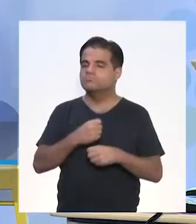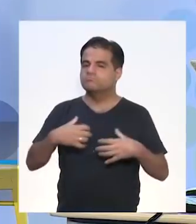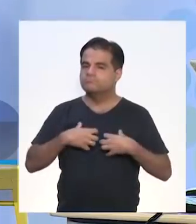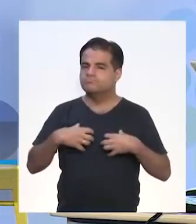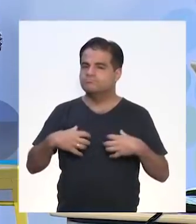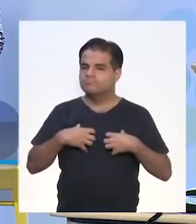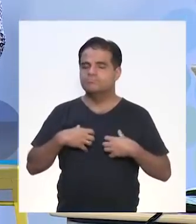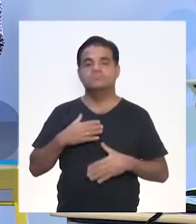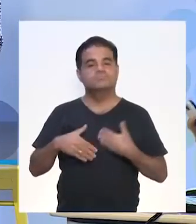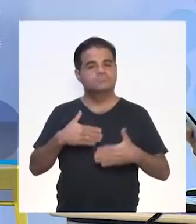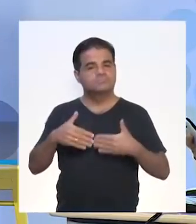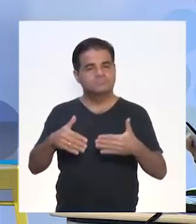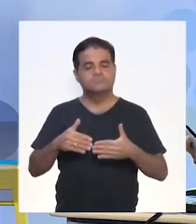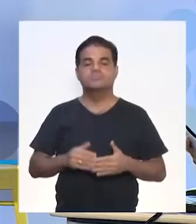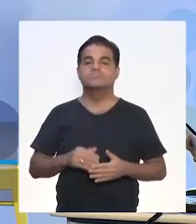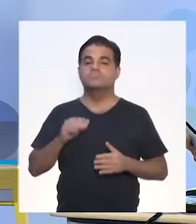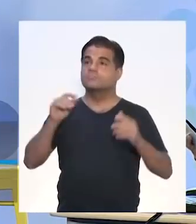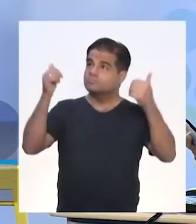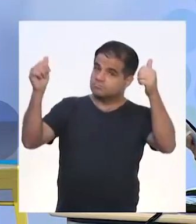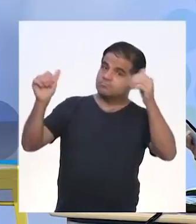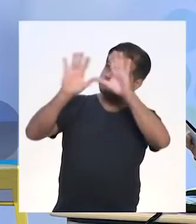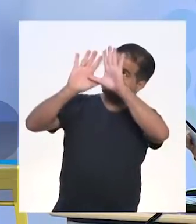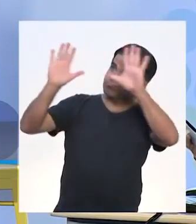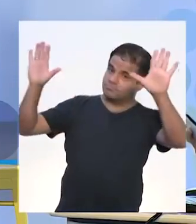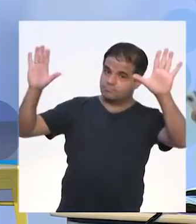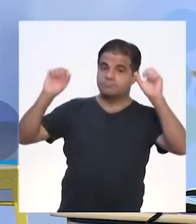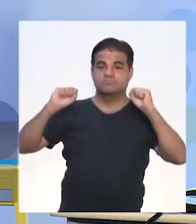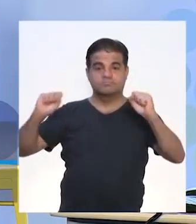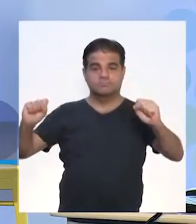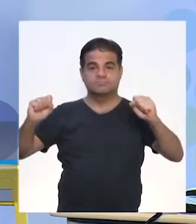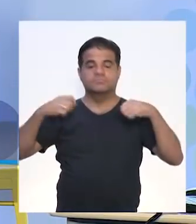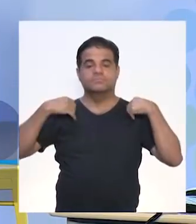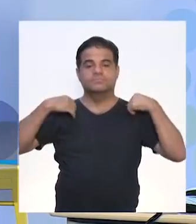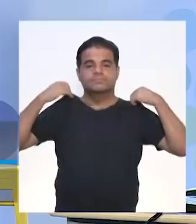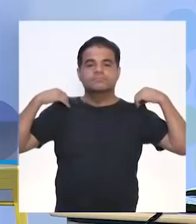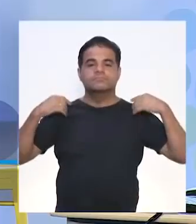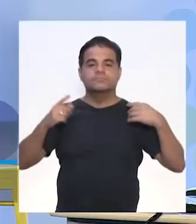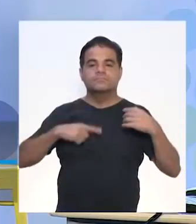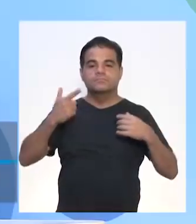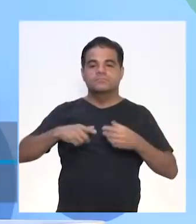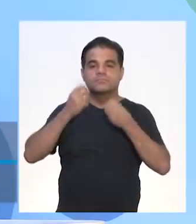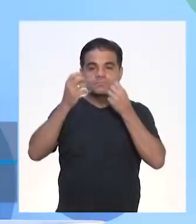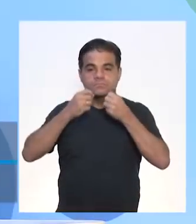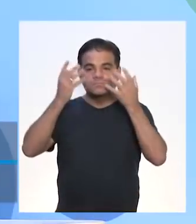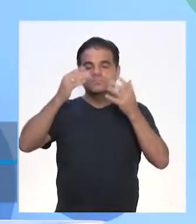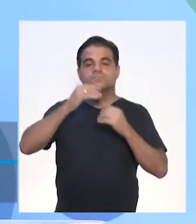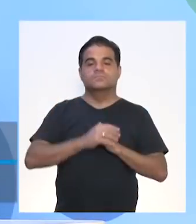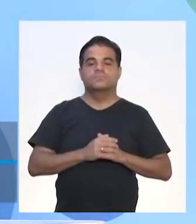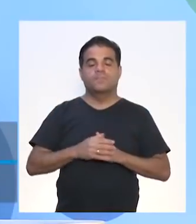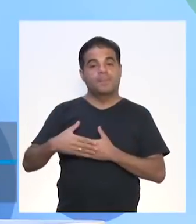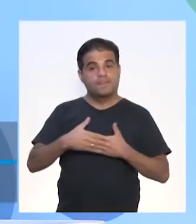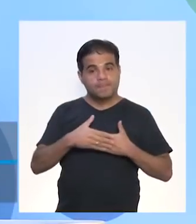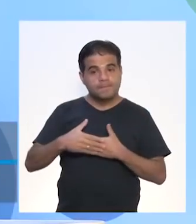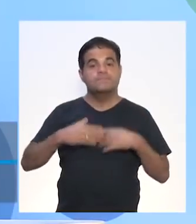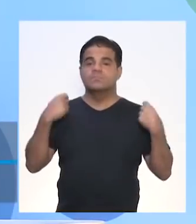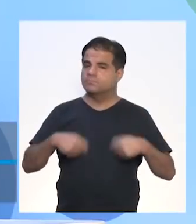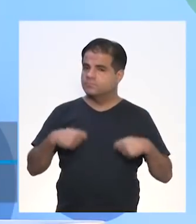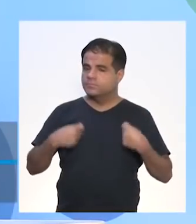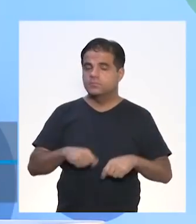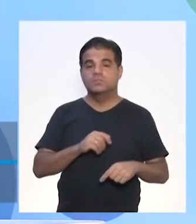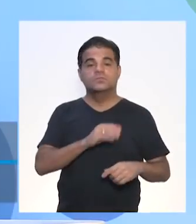sentido para esse cartaz, ok? Tem mais, Elaine? Temos. Os bebês estão precisando e os